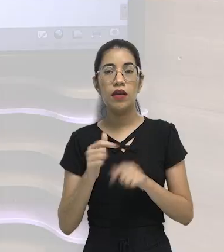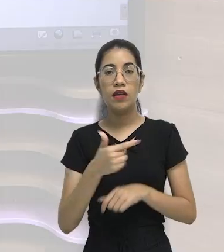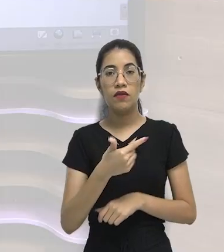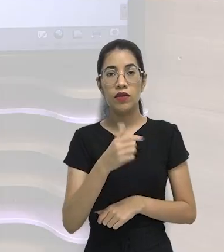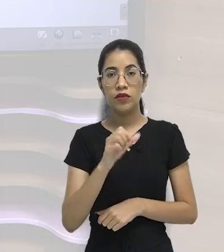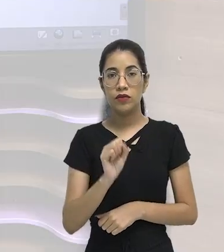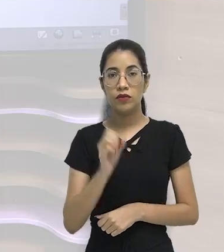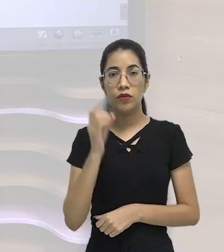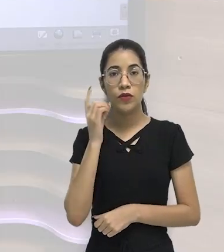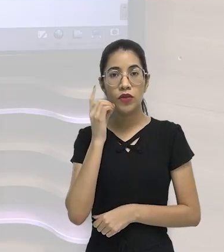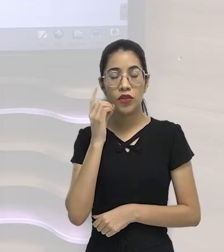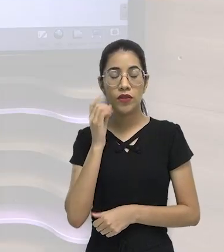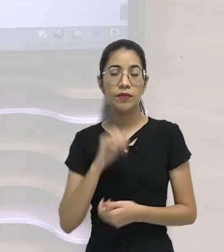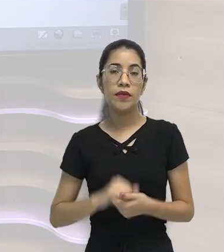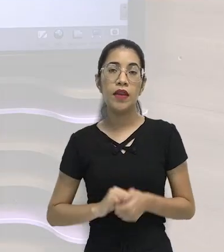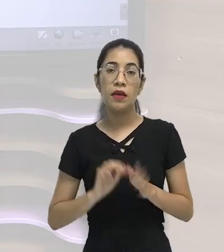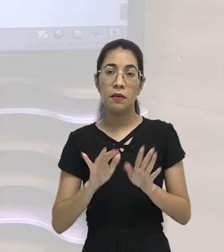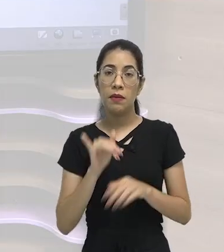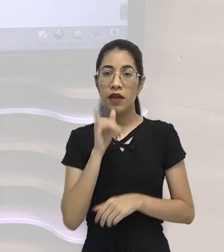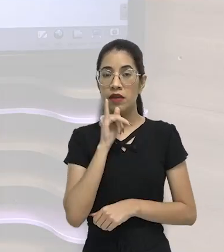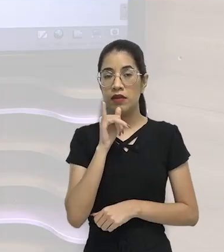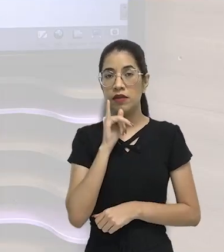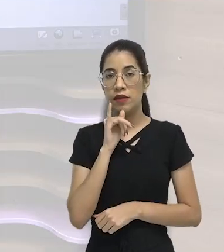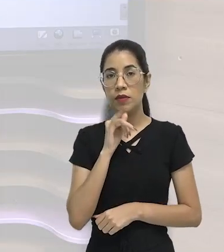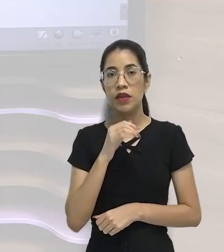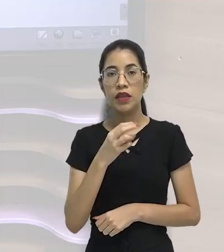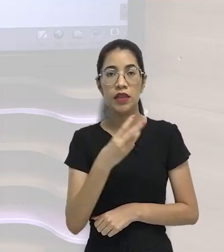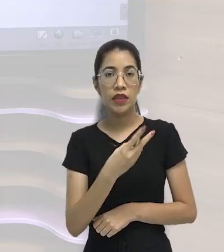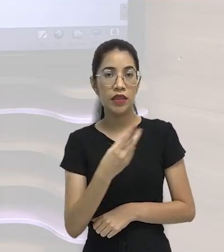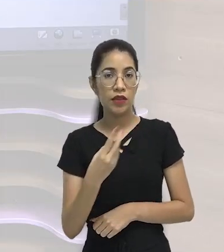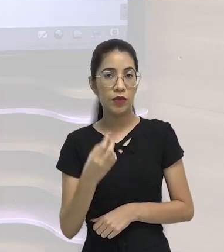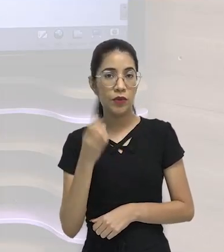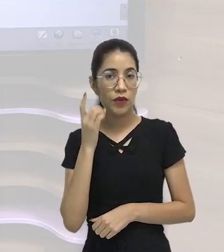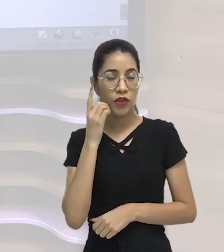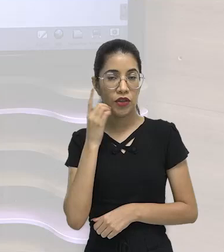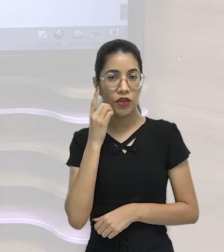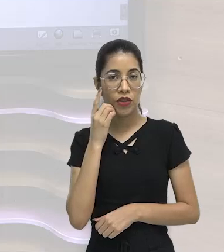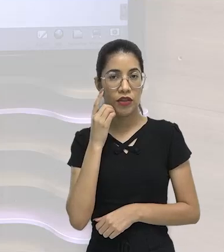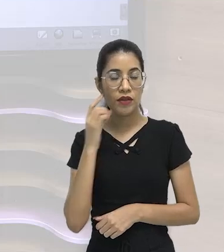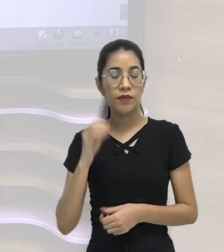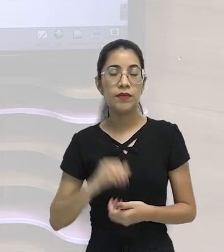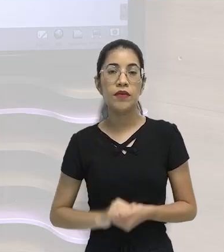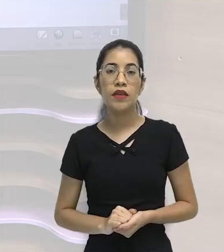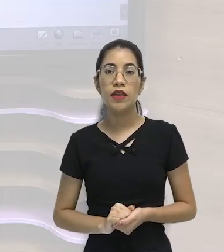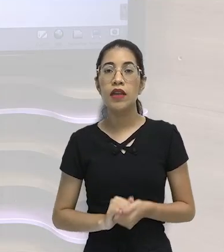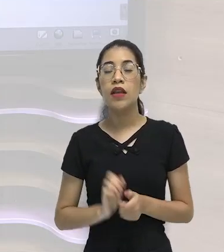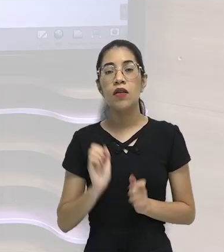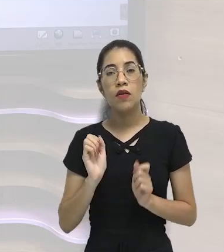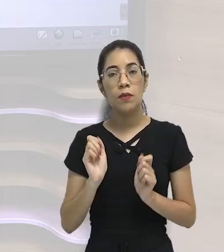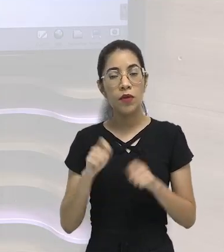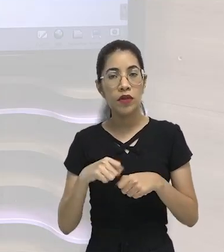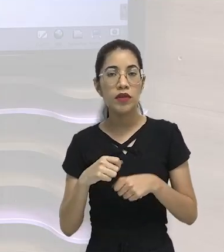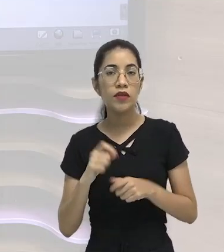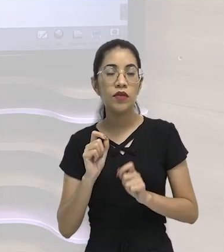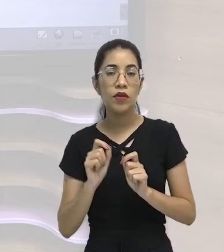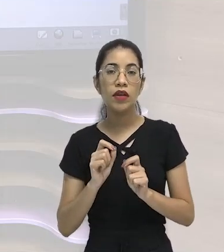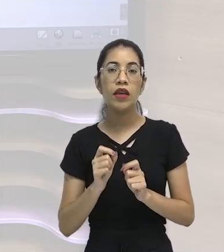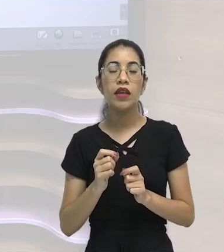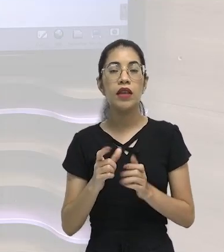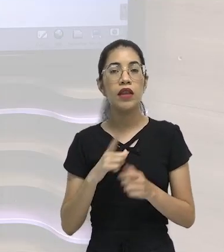28 dias. Se, por exemplo, eu tivesse 32 dias e não 31, aí sim eu conseguiria